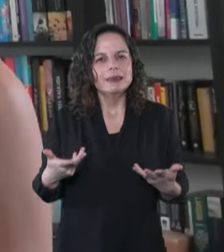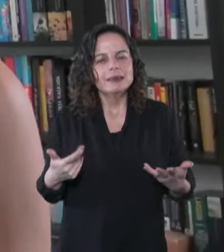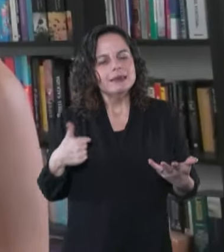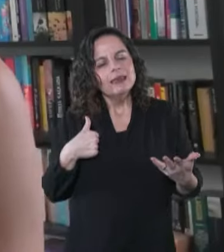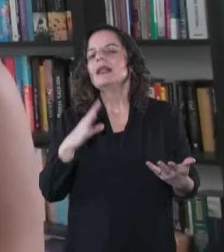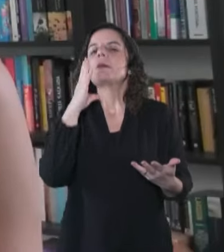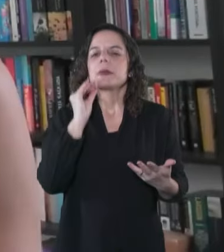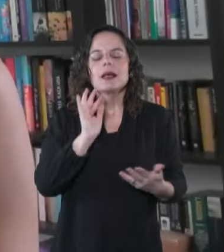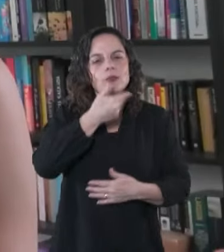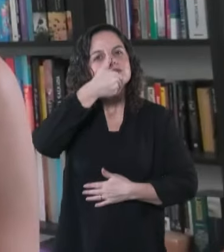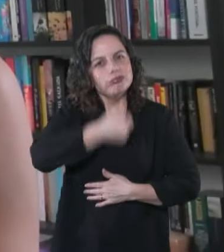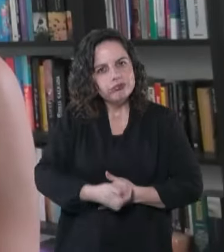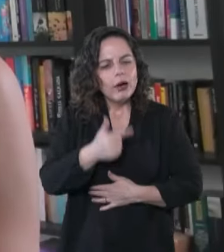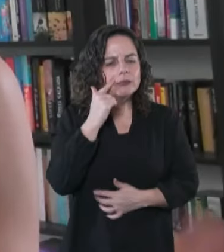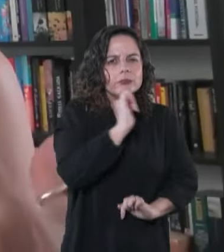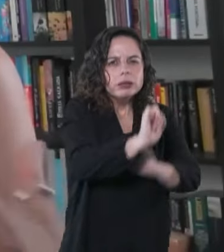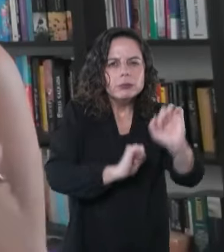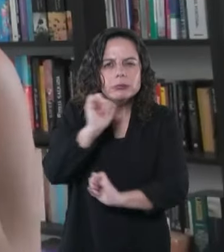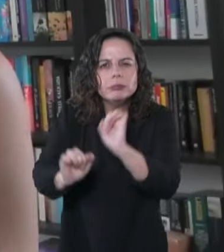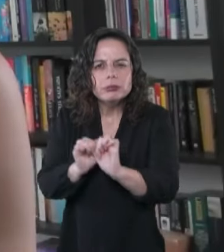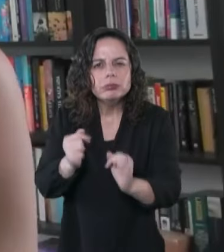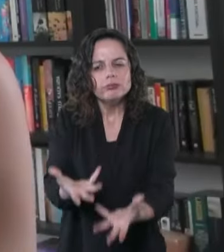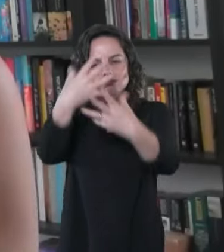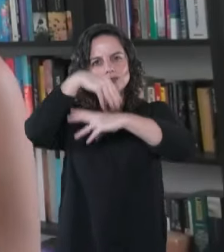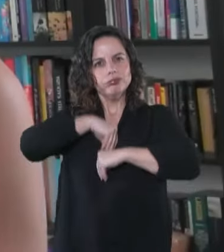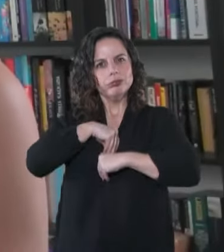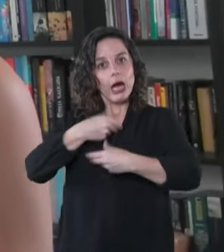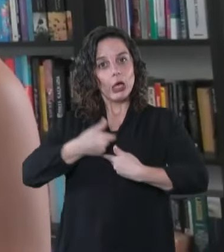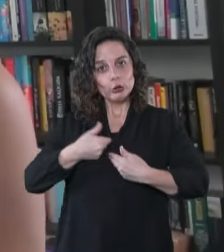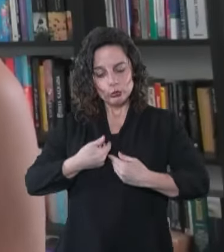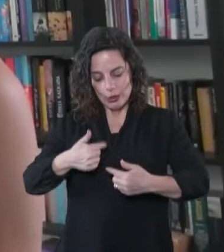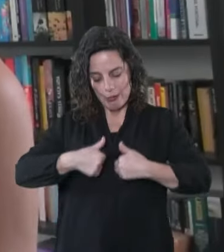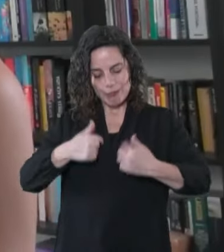eu acho que sabedoria e conhecimento é aquilo que nos faz a nós.